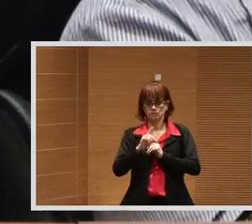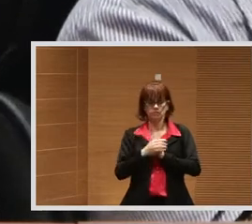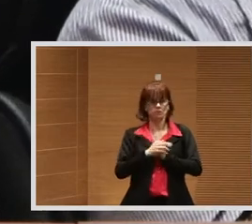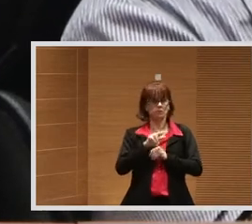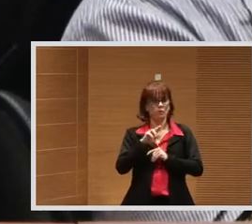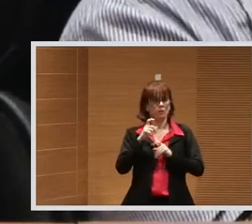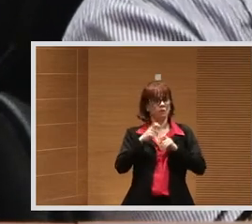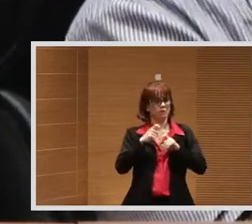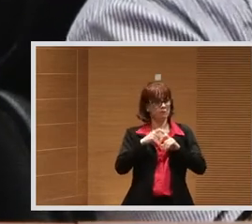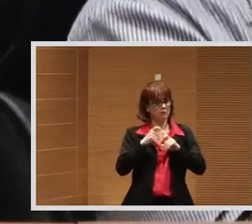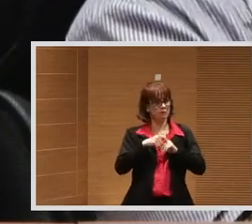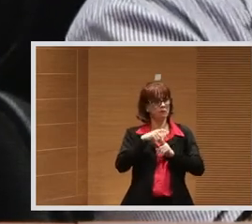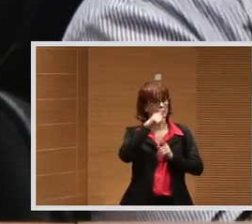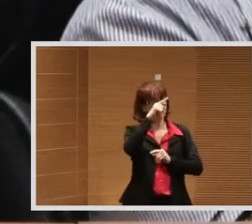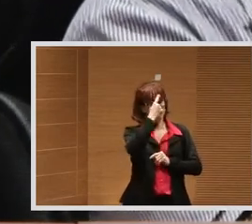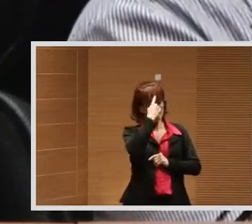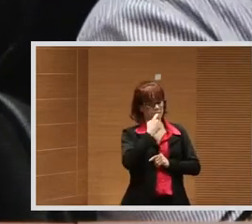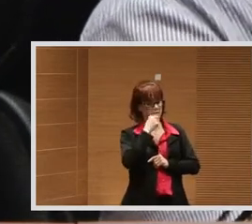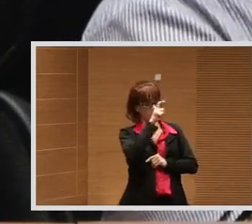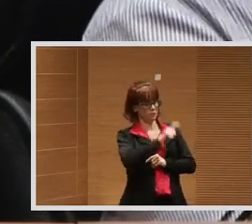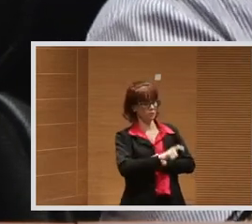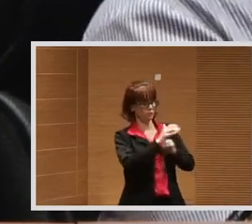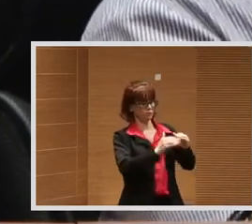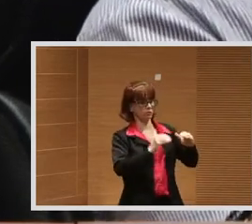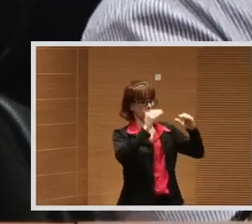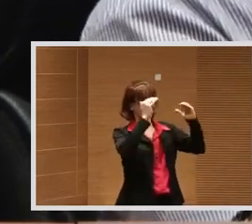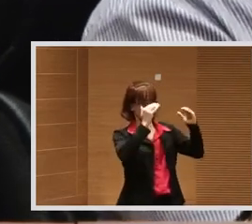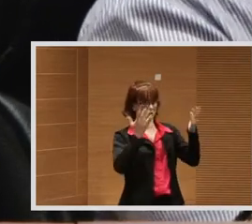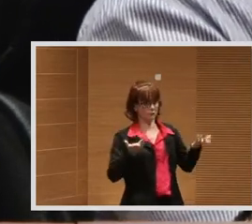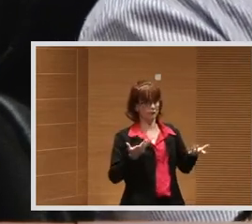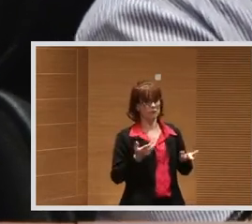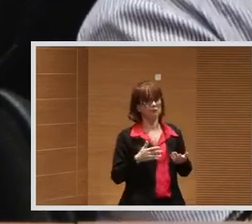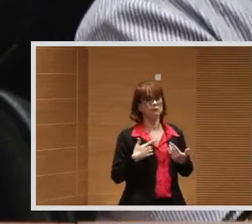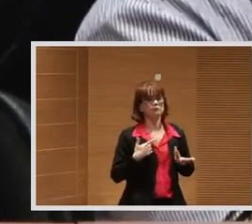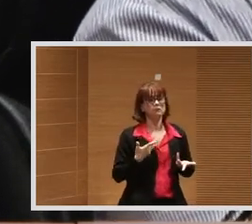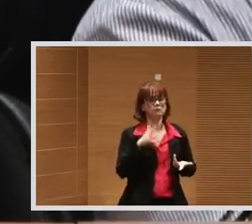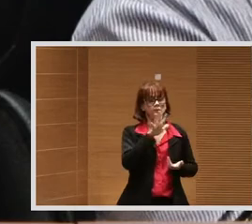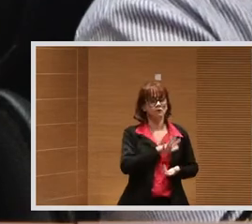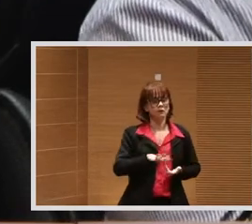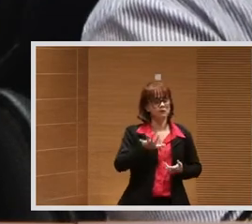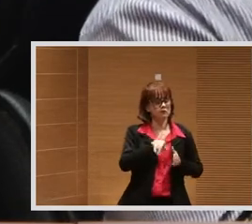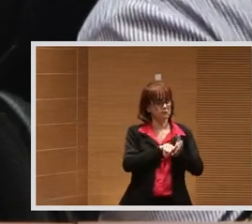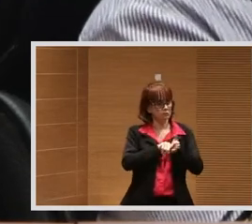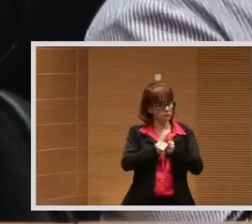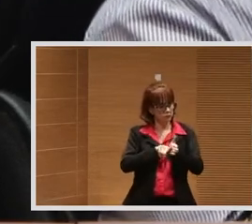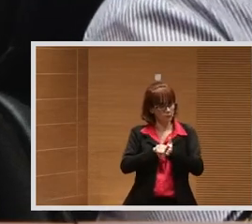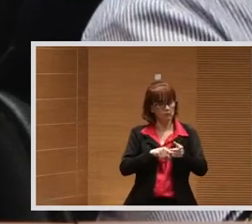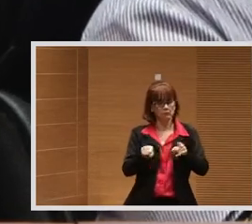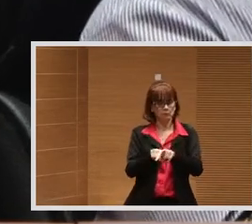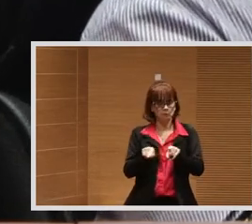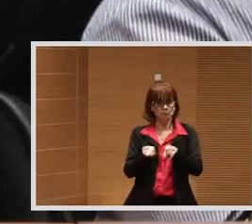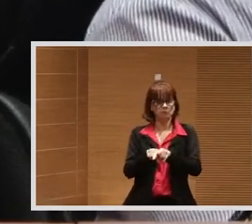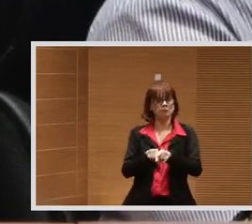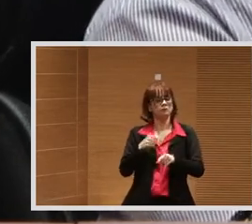médico, é a figura autoritária máxima para reconhecimento. Então, as cenas da perícia... É bom que tu me traz essa cena também. Fico muito feliz, né,